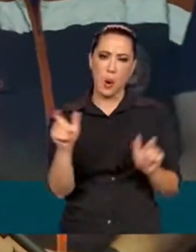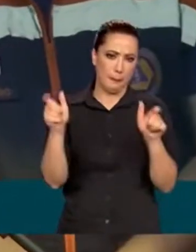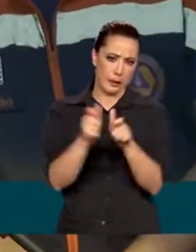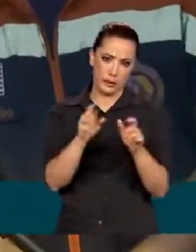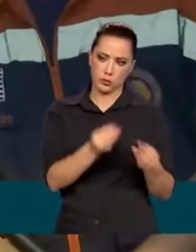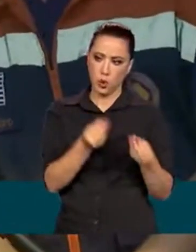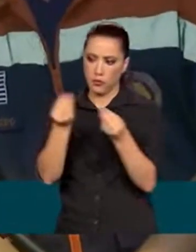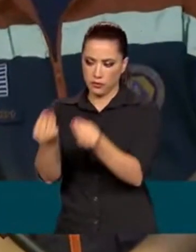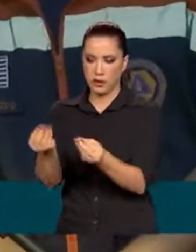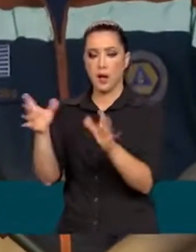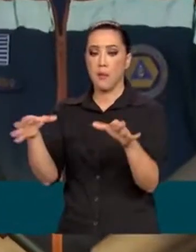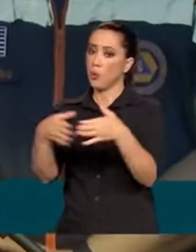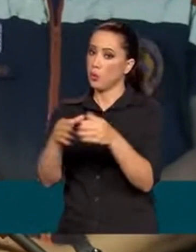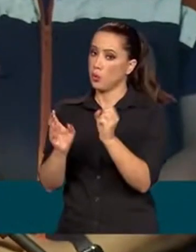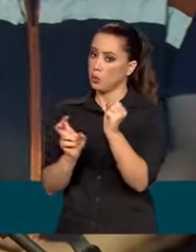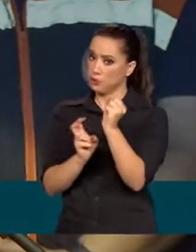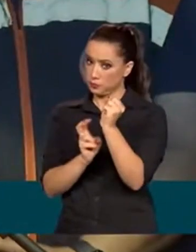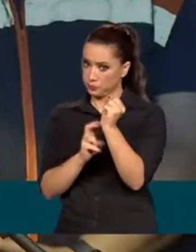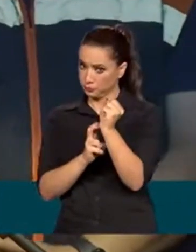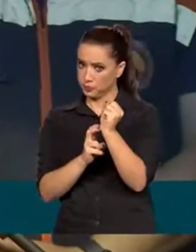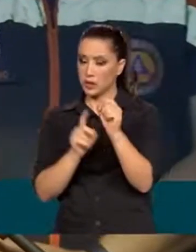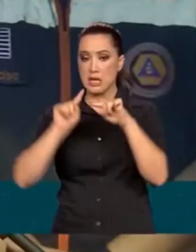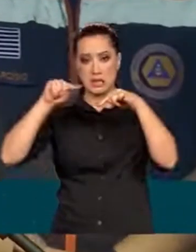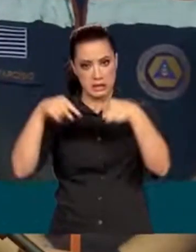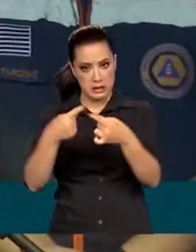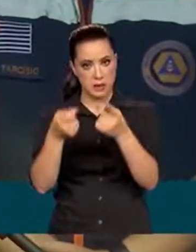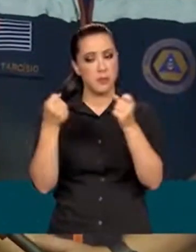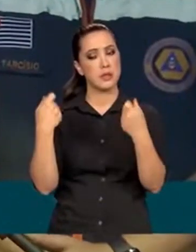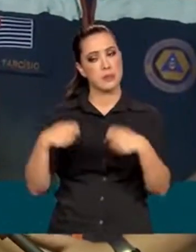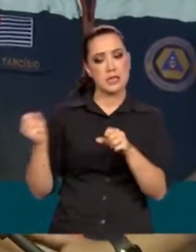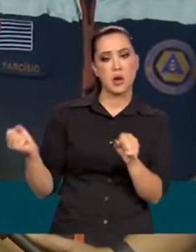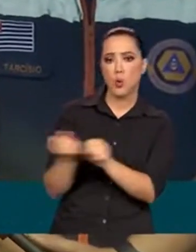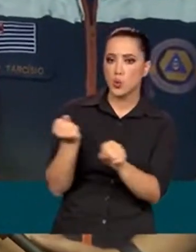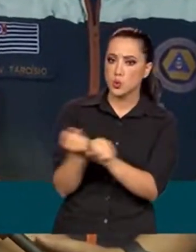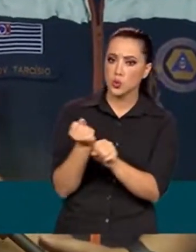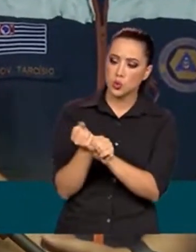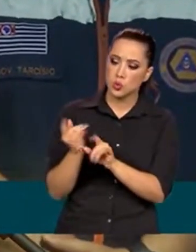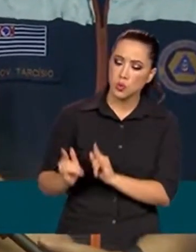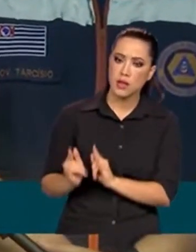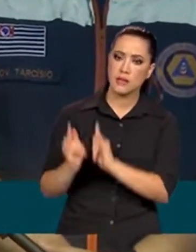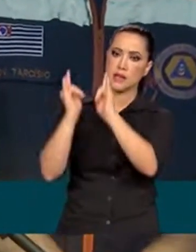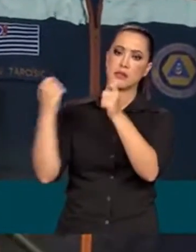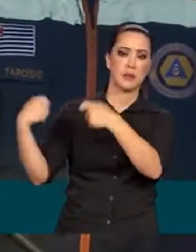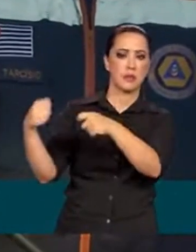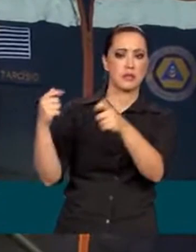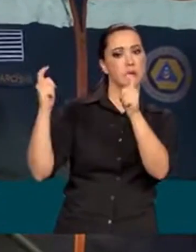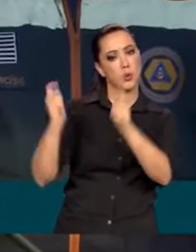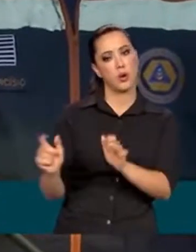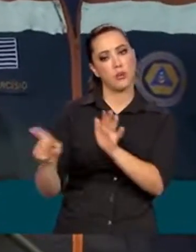atender. Por emergência, depois é claro que vai ter que construir as unidades habitacionais necessárias.